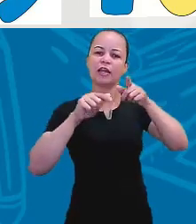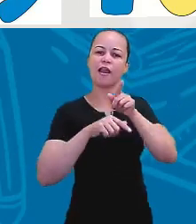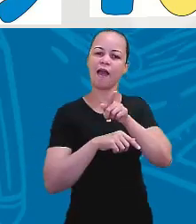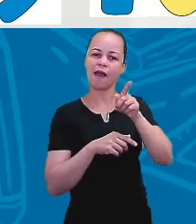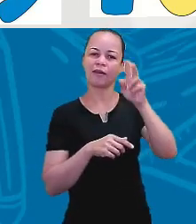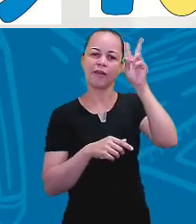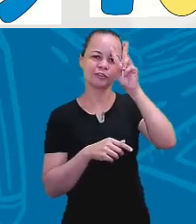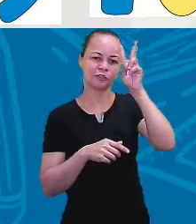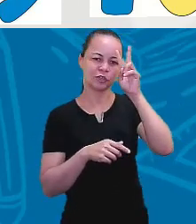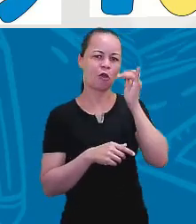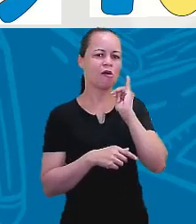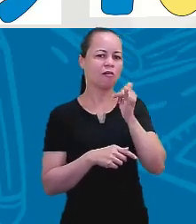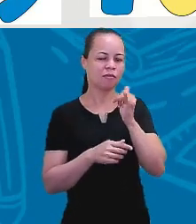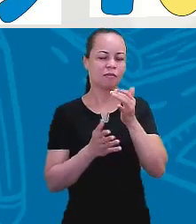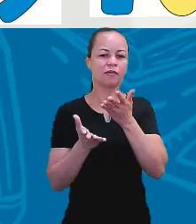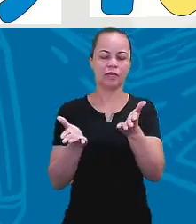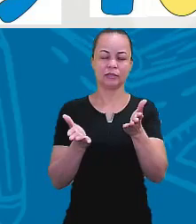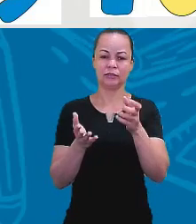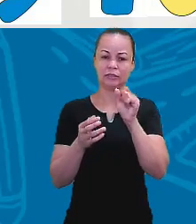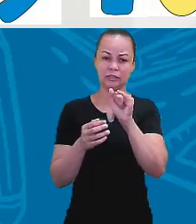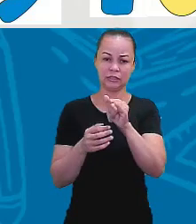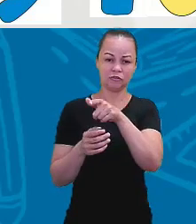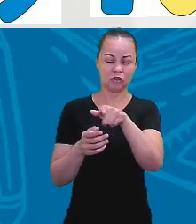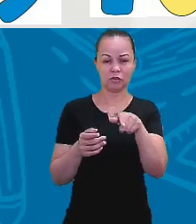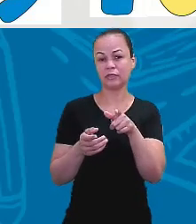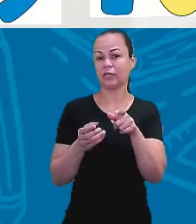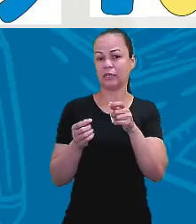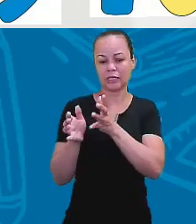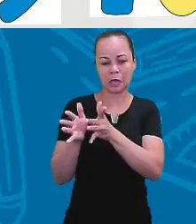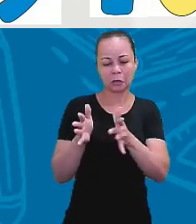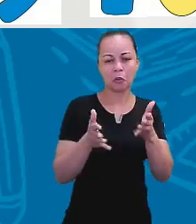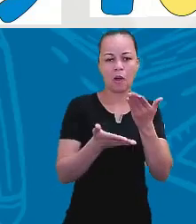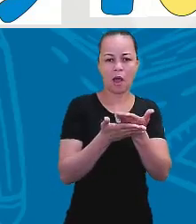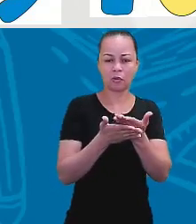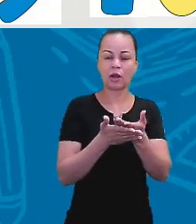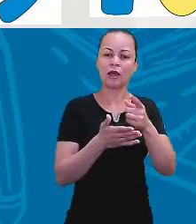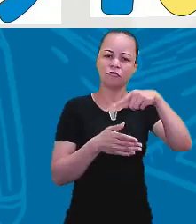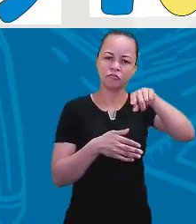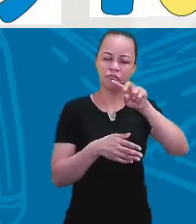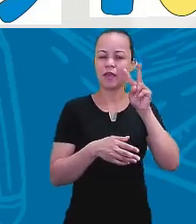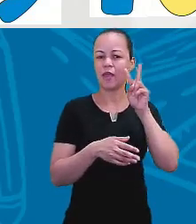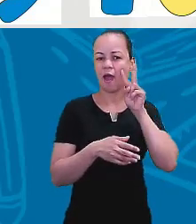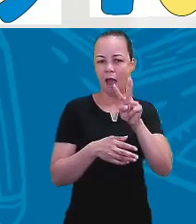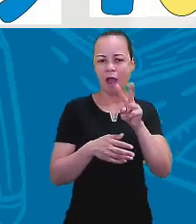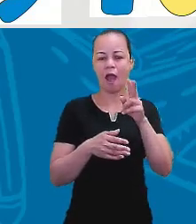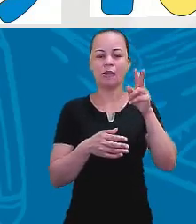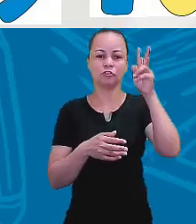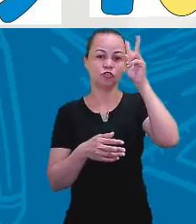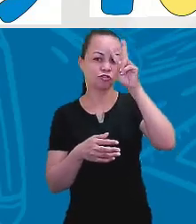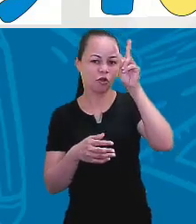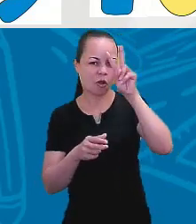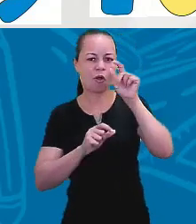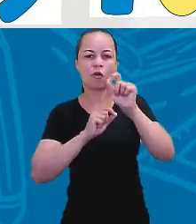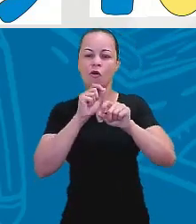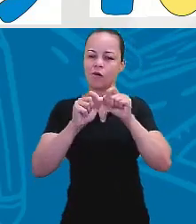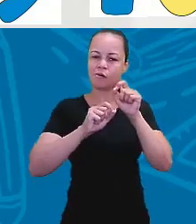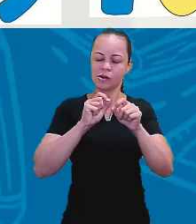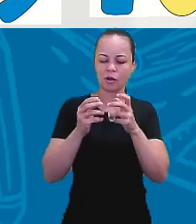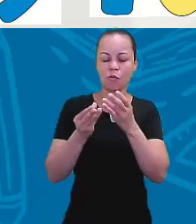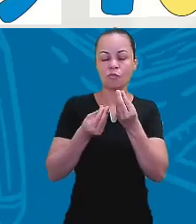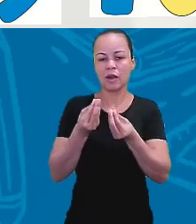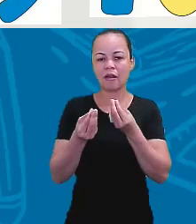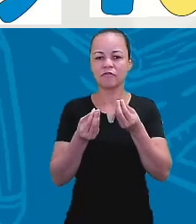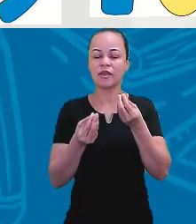ouviu a história ou quem adiantou a aula, então volta lá e escuta a história de novo para vocês saberem quantas estrelinhas tinham e